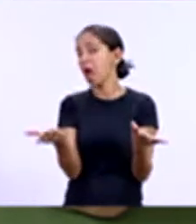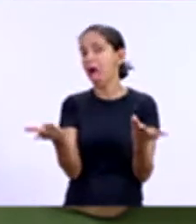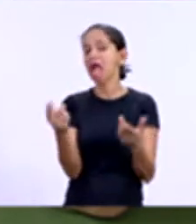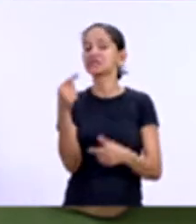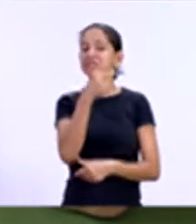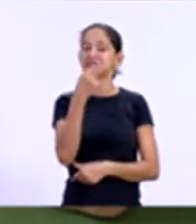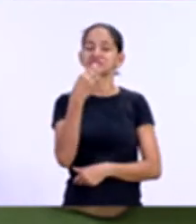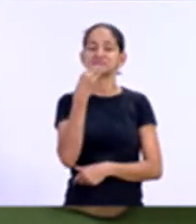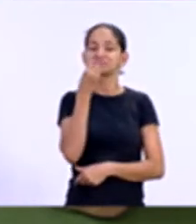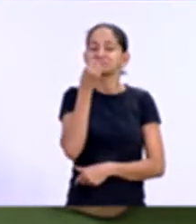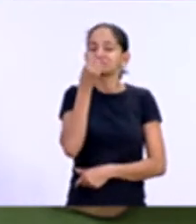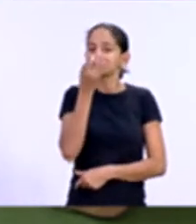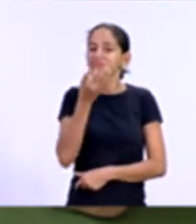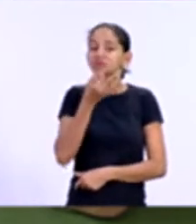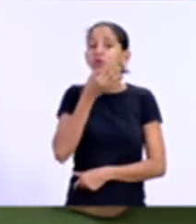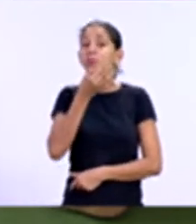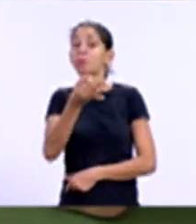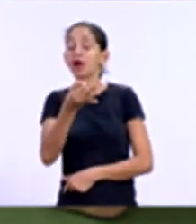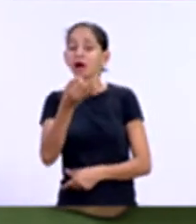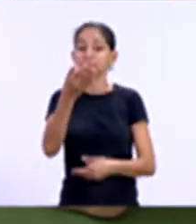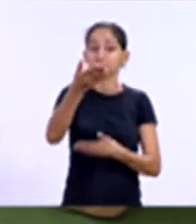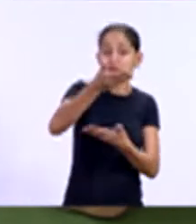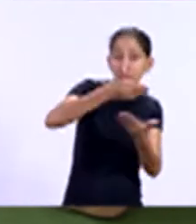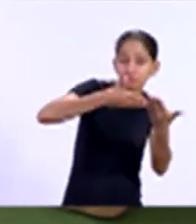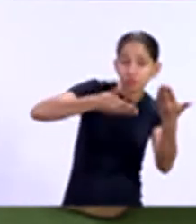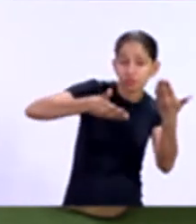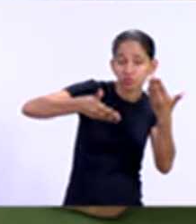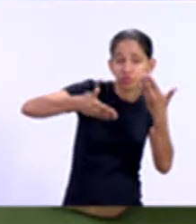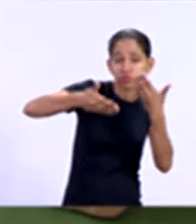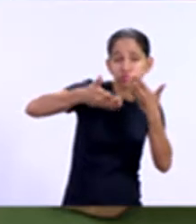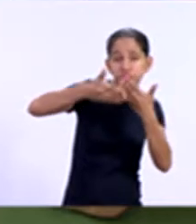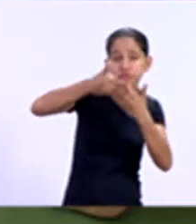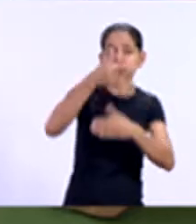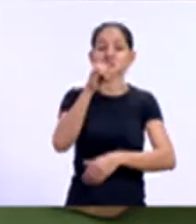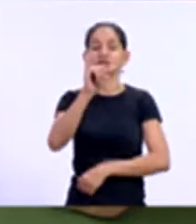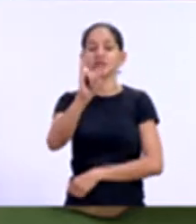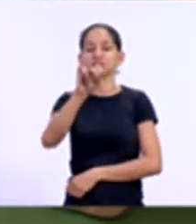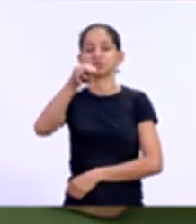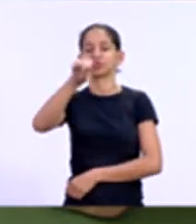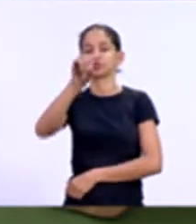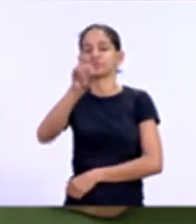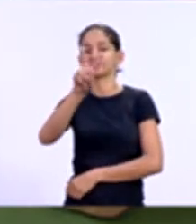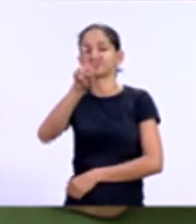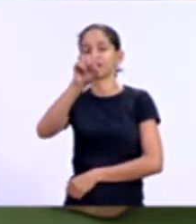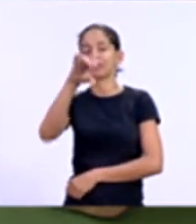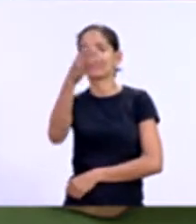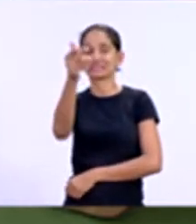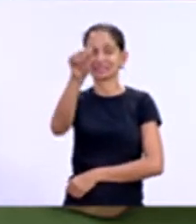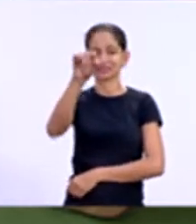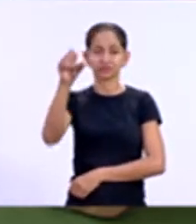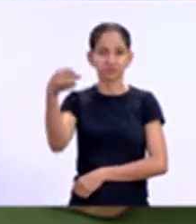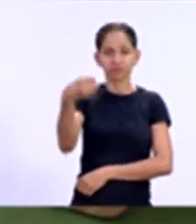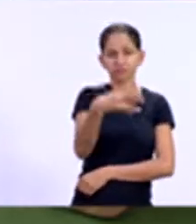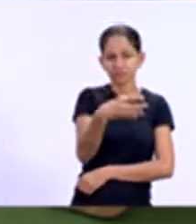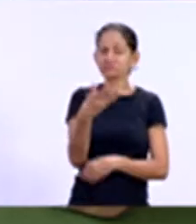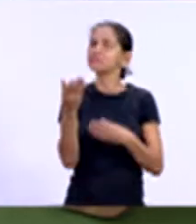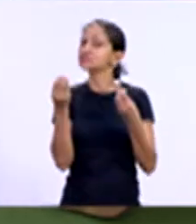coisa interessante, né, a interação, o novo, a inovação, a novidade. O ambiente, será que ele